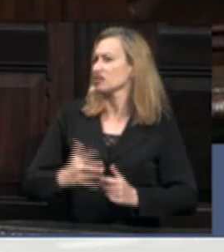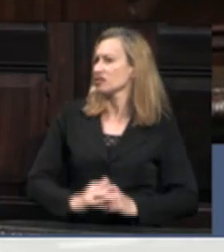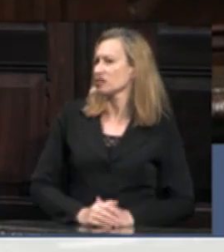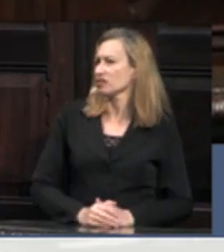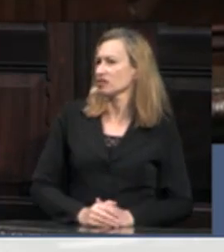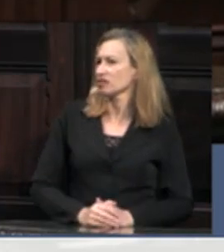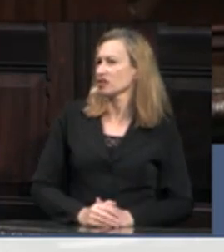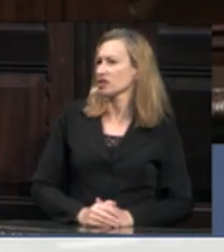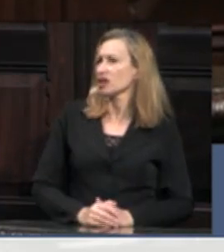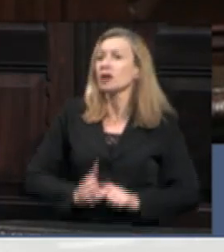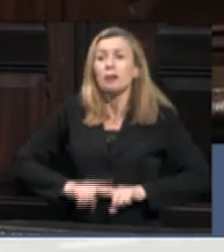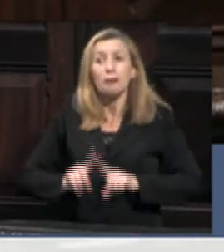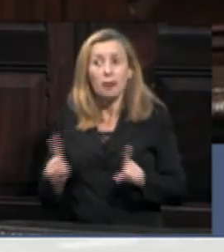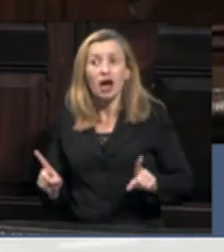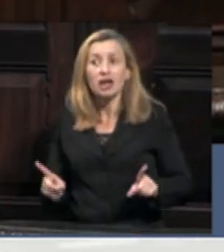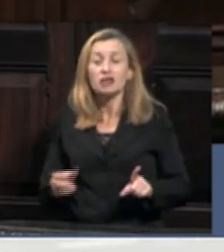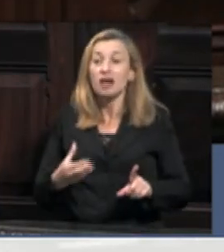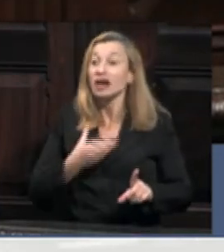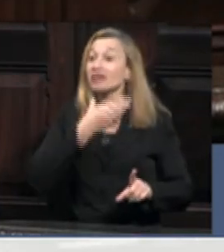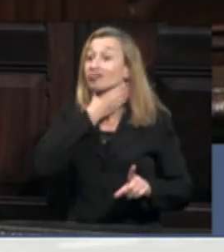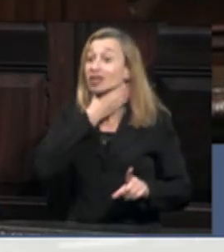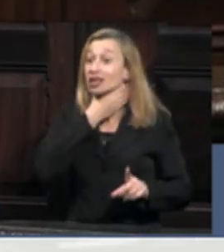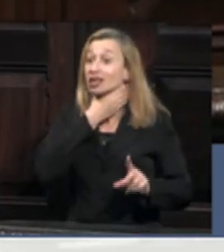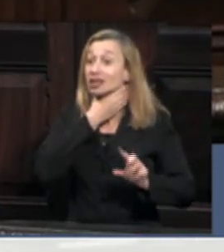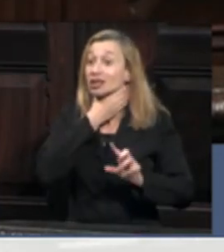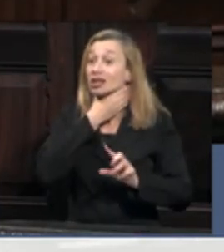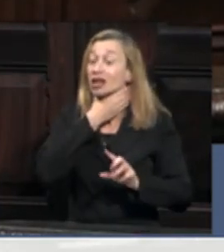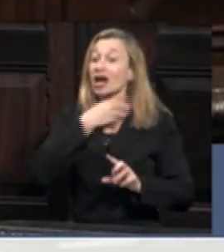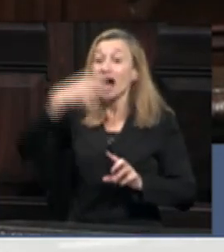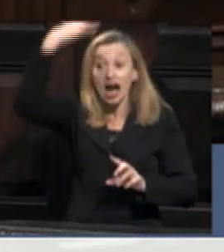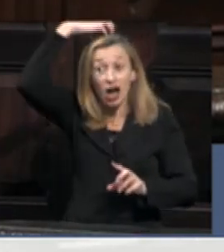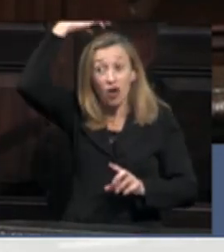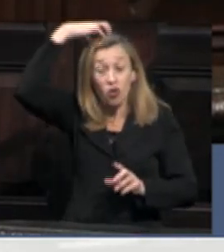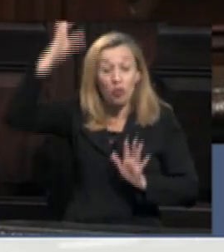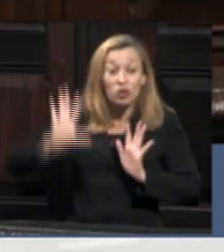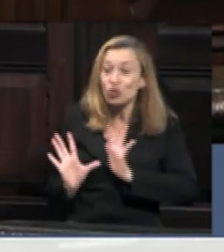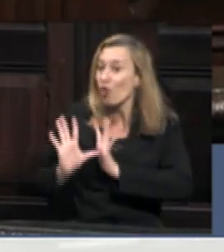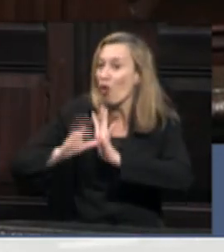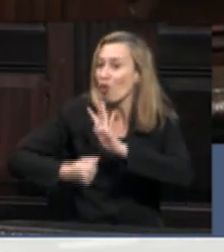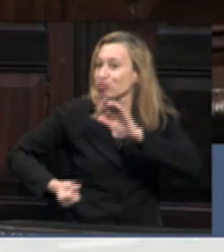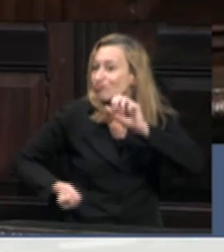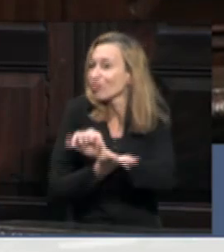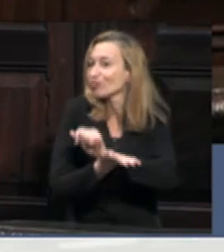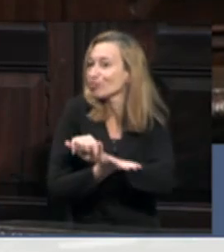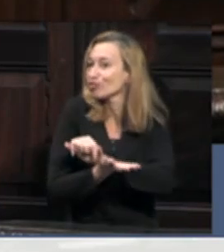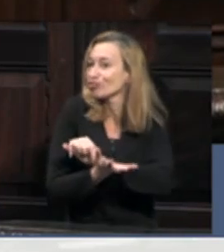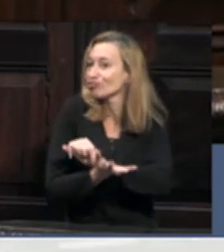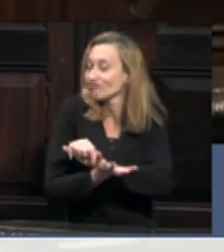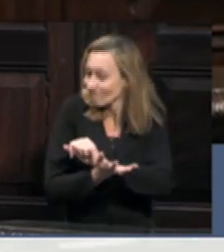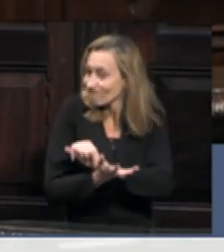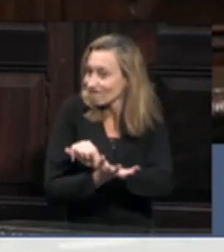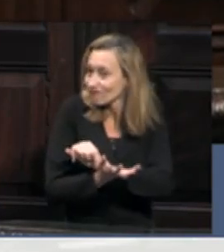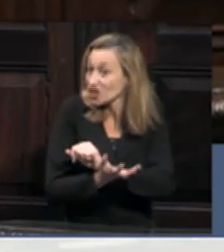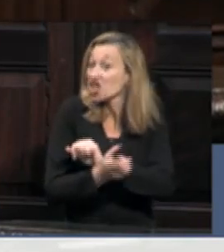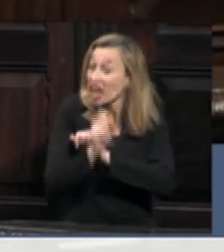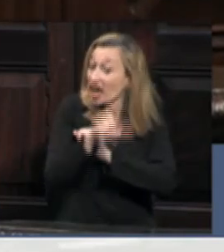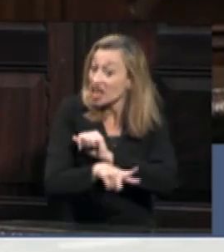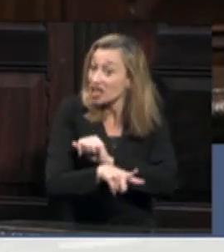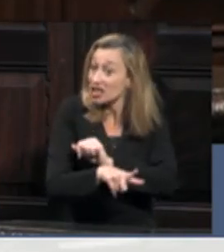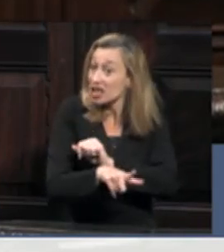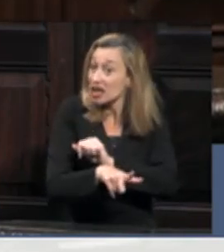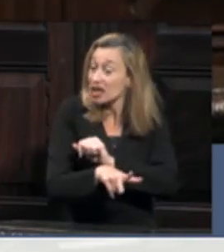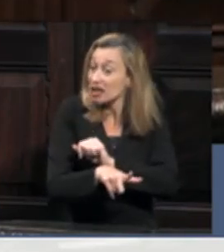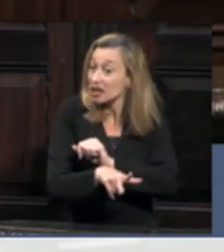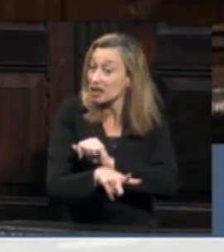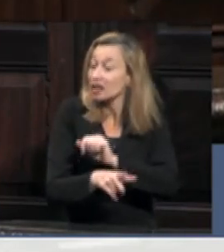que esse país vive foi a corrupção. Foi a corrupção. Foi isso que nos trouxe